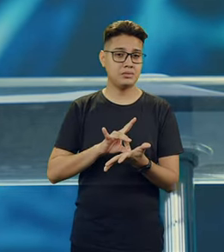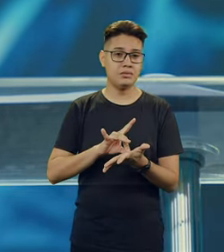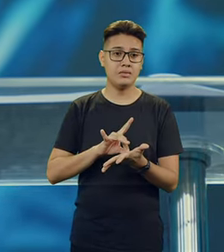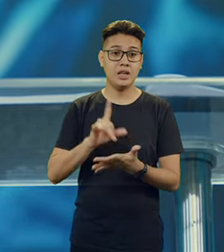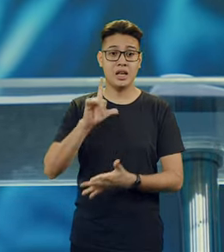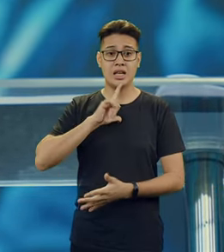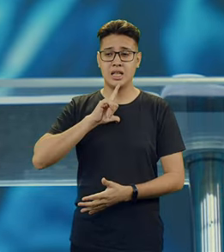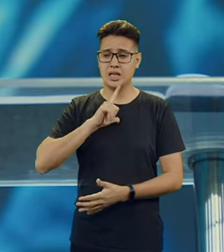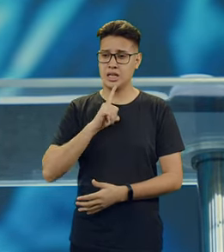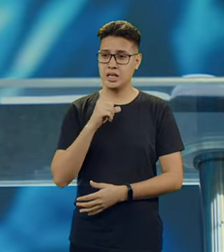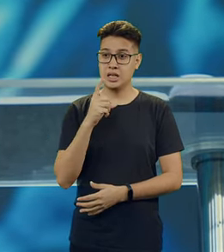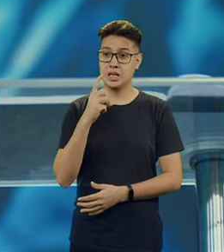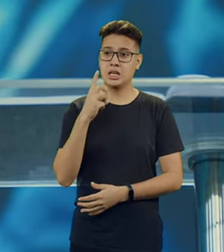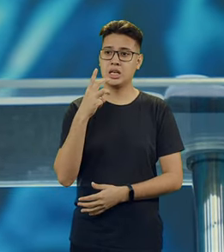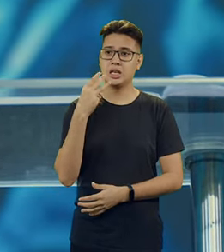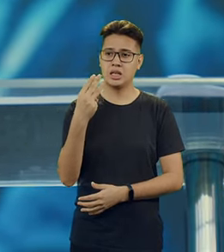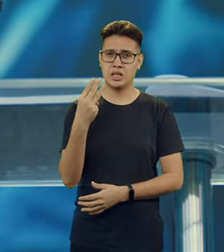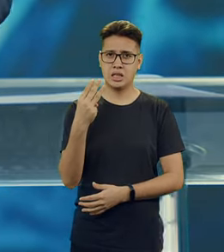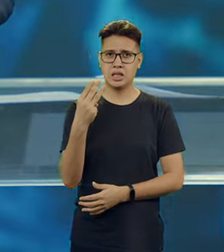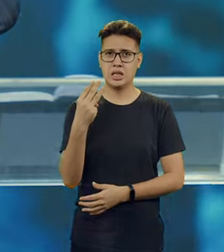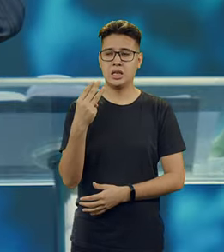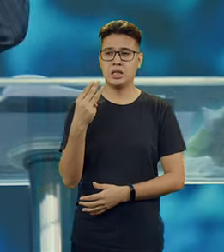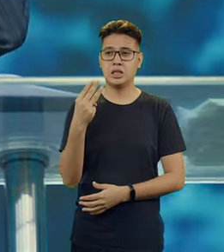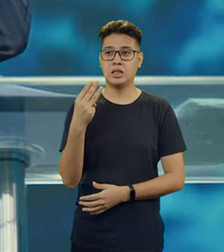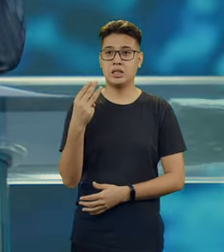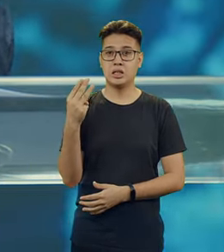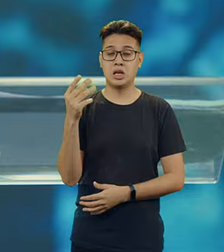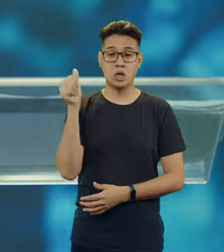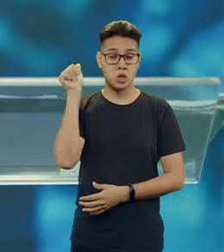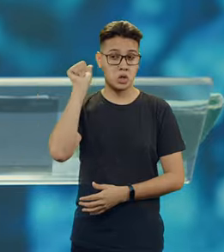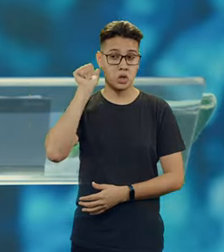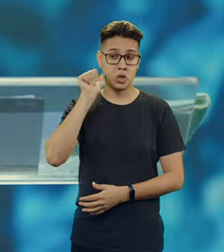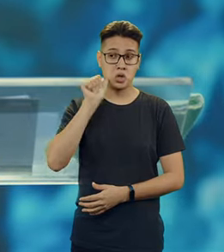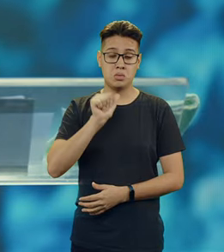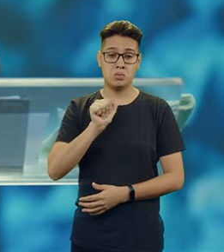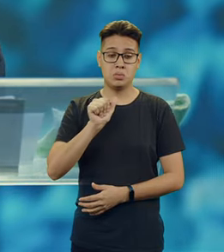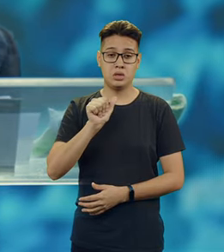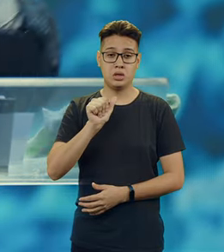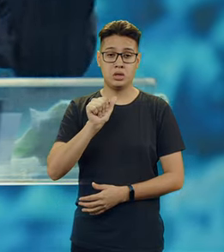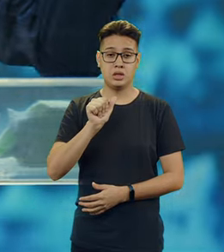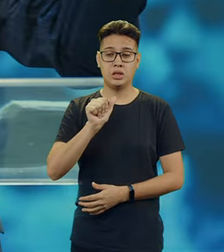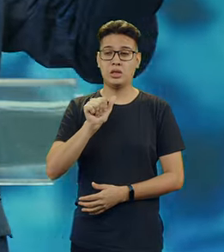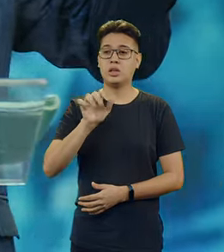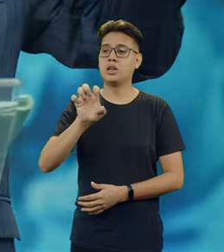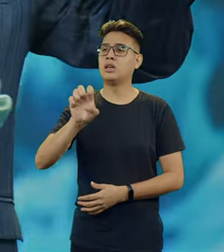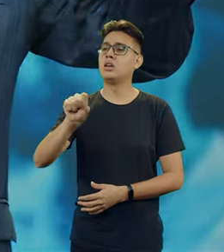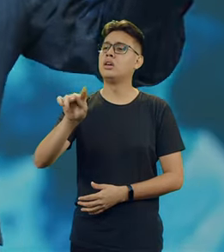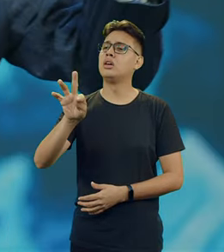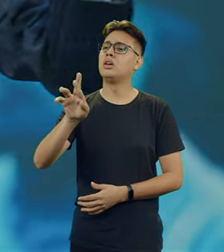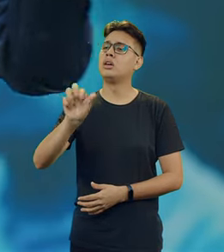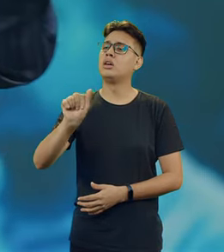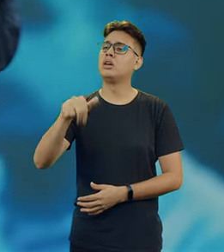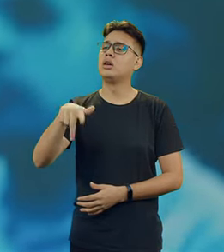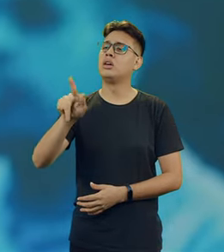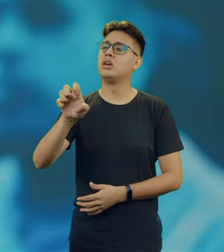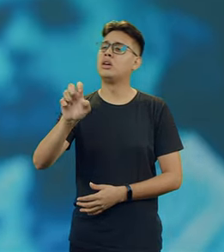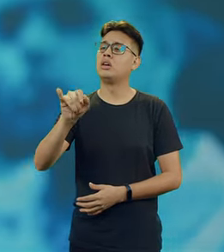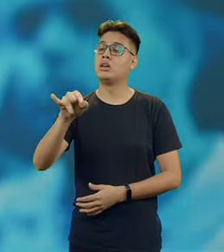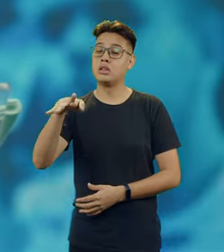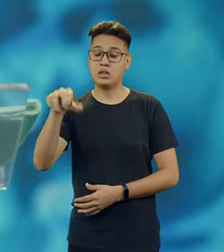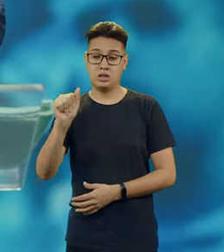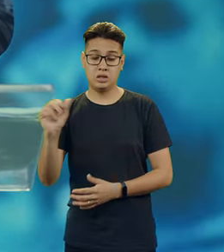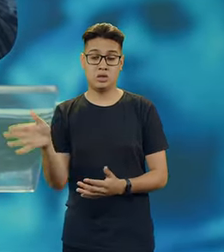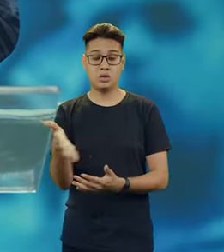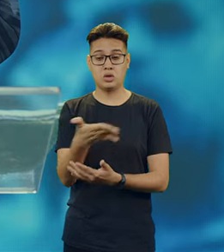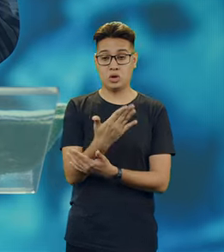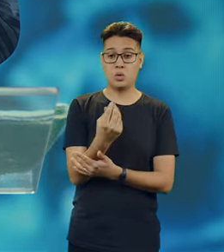existem três estrangeiras que merecem nossa consideração: Tamar, Raabe e Rute.